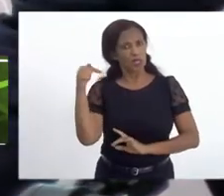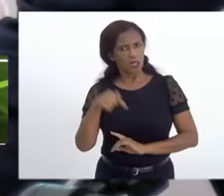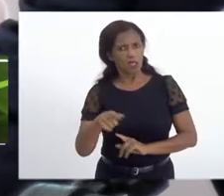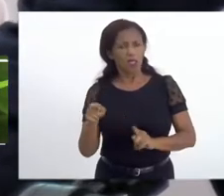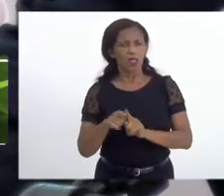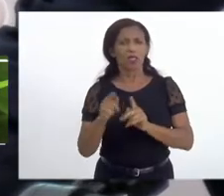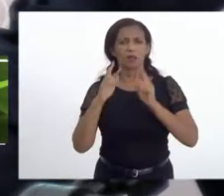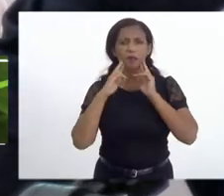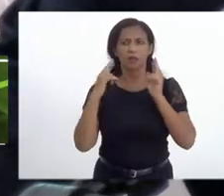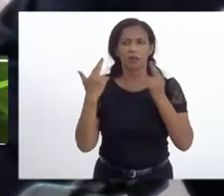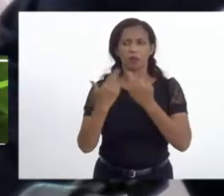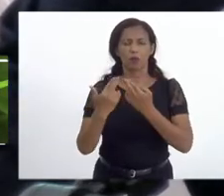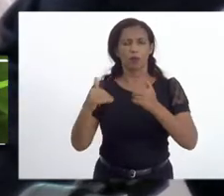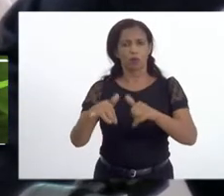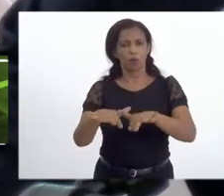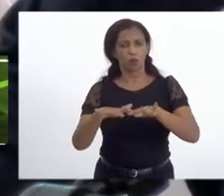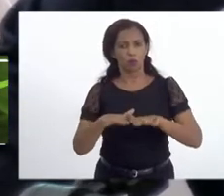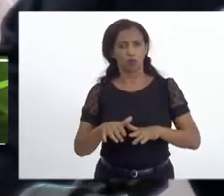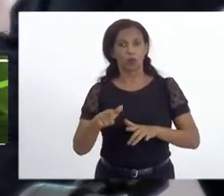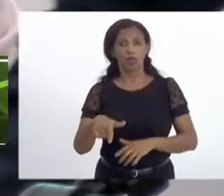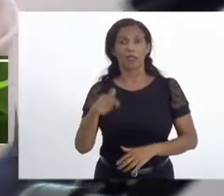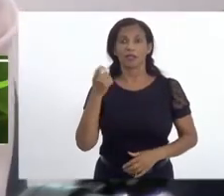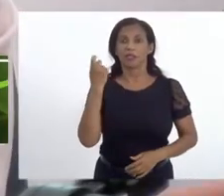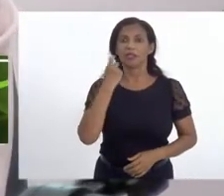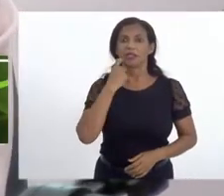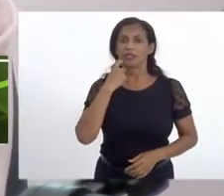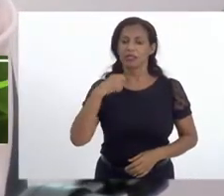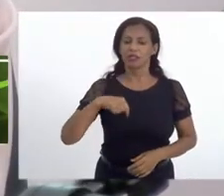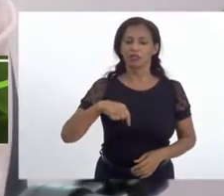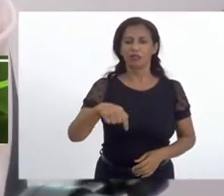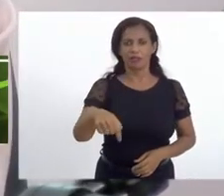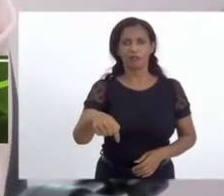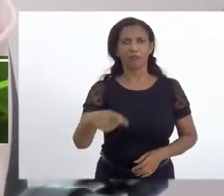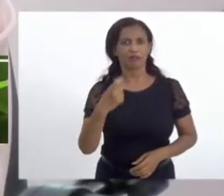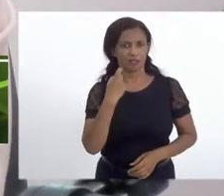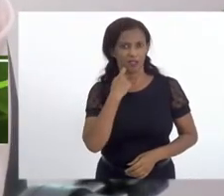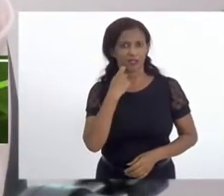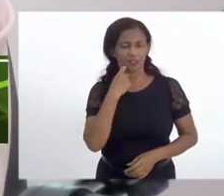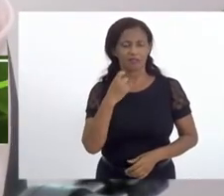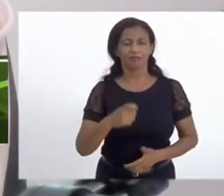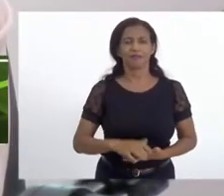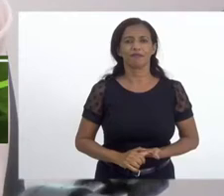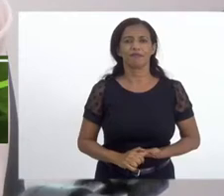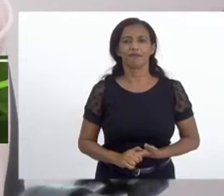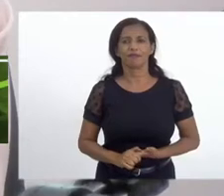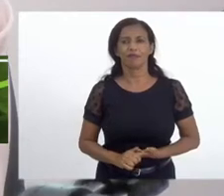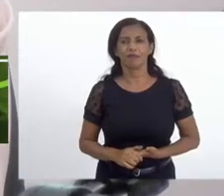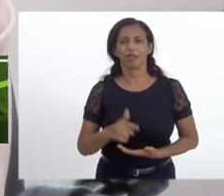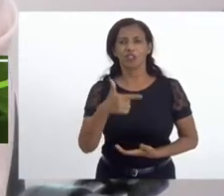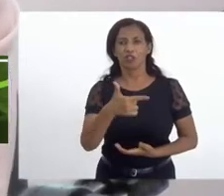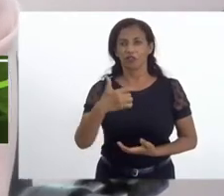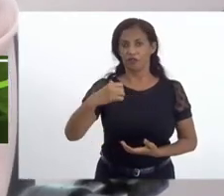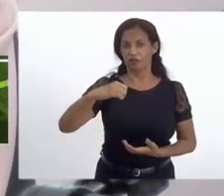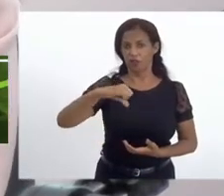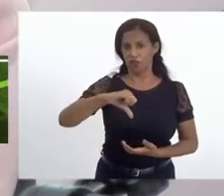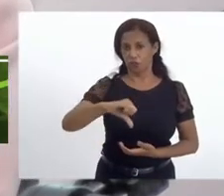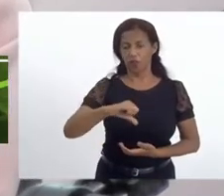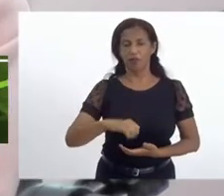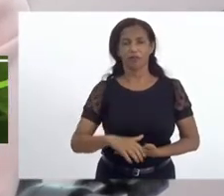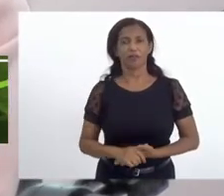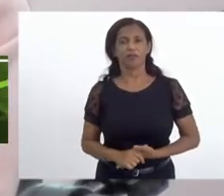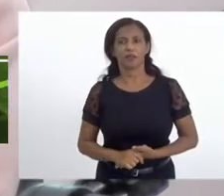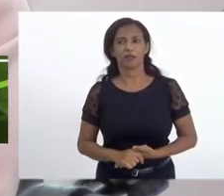de uma audiência pública na sexta-feira, nessa sexta-feira próxima, dia 29.